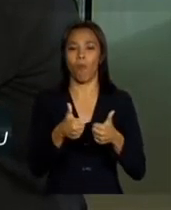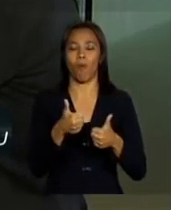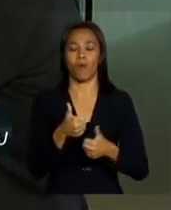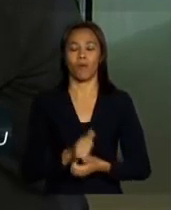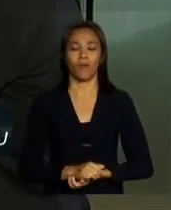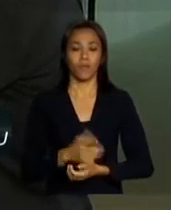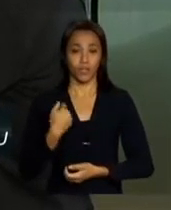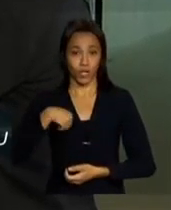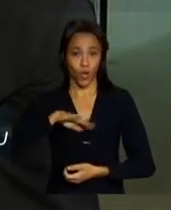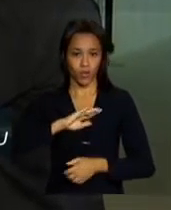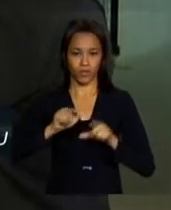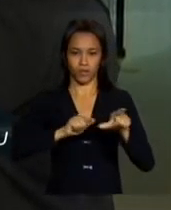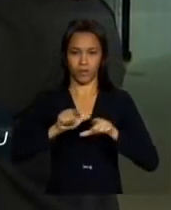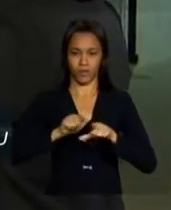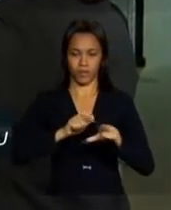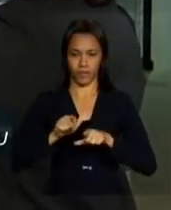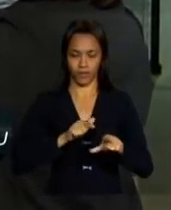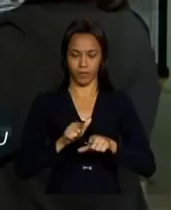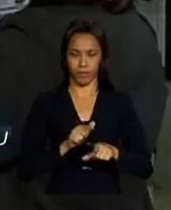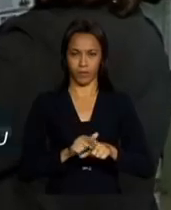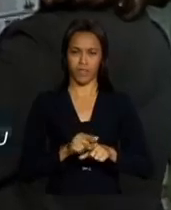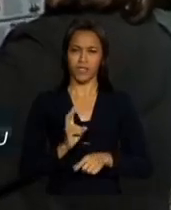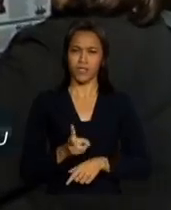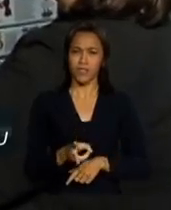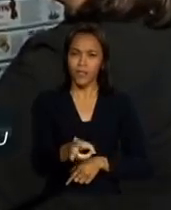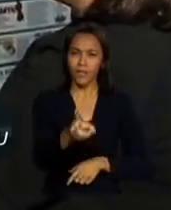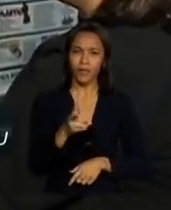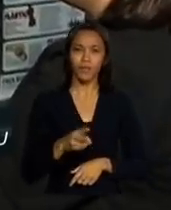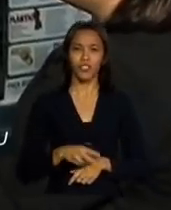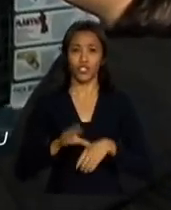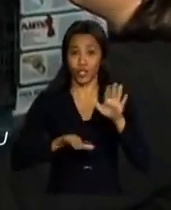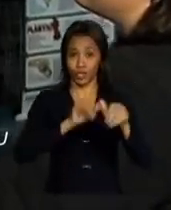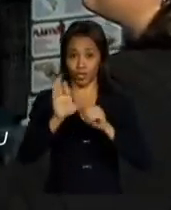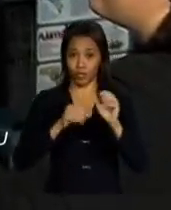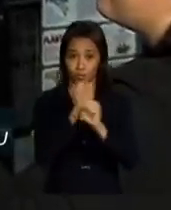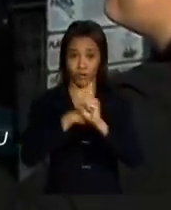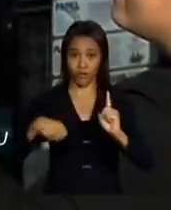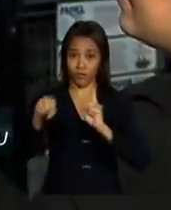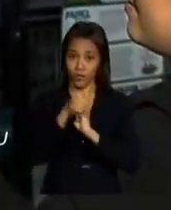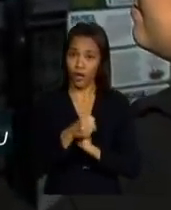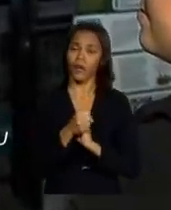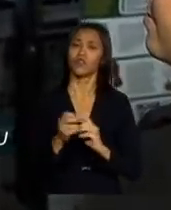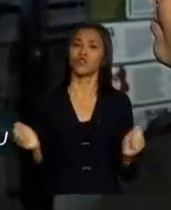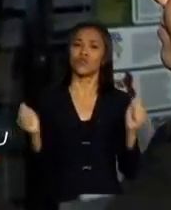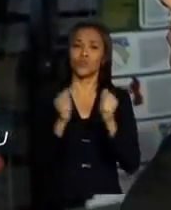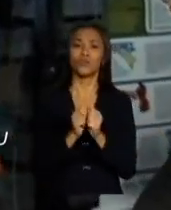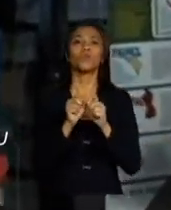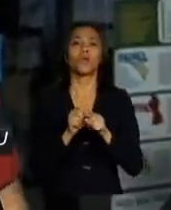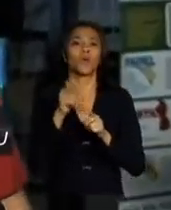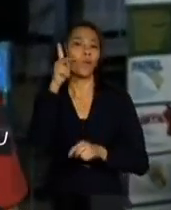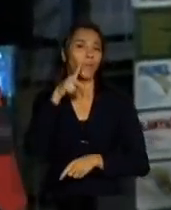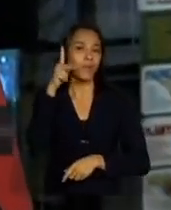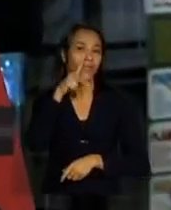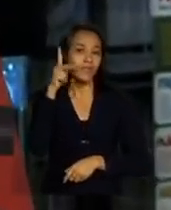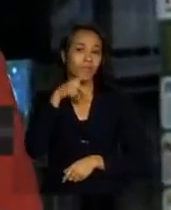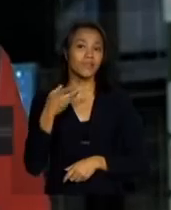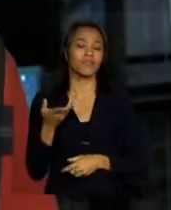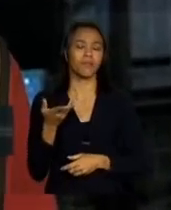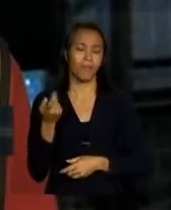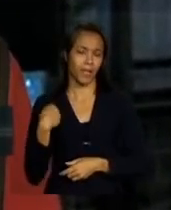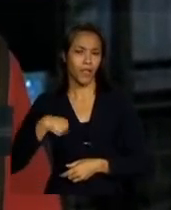numa perspectiva de movimentar a sociedade juntamente com as políticas públicas, para que a gente